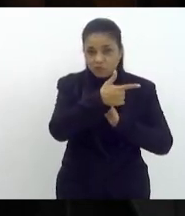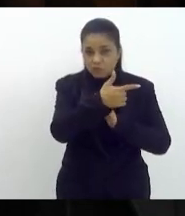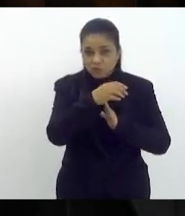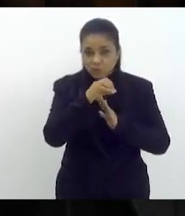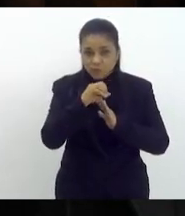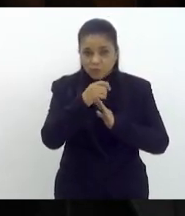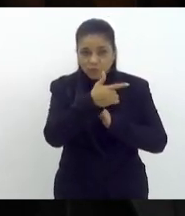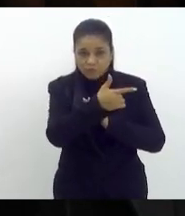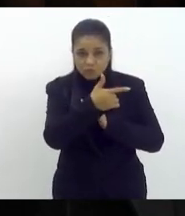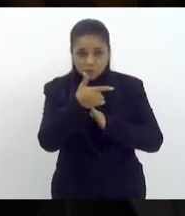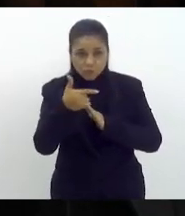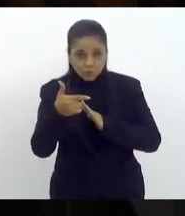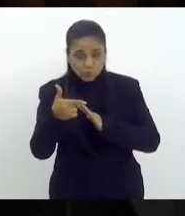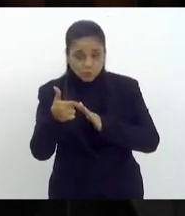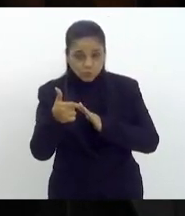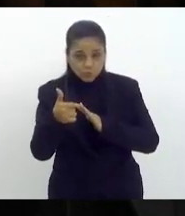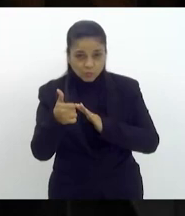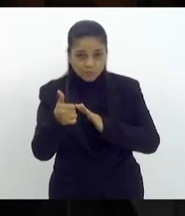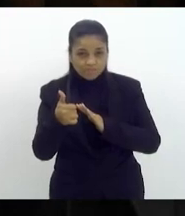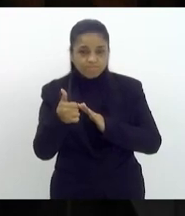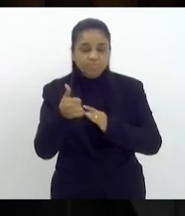eu queria solicitar